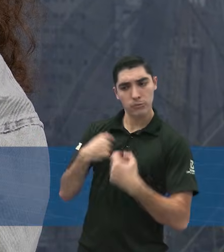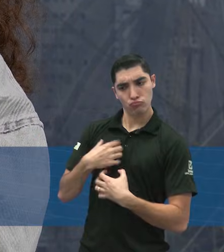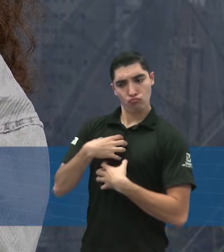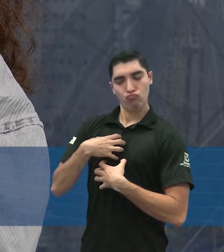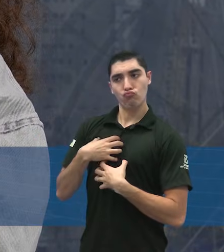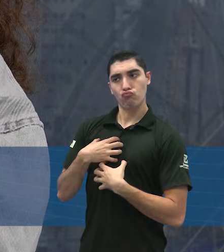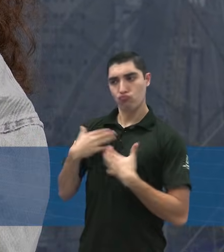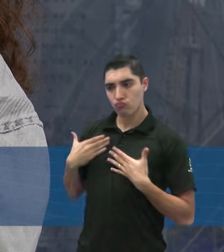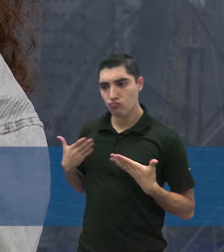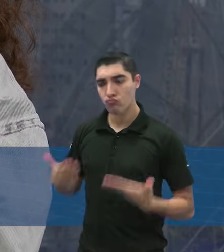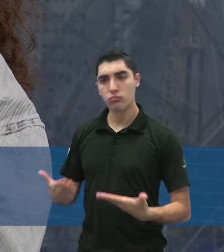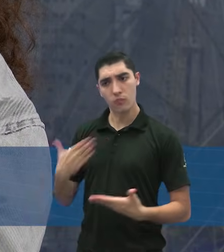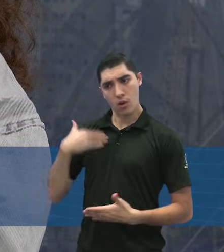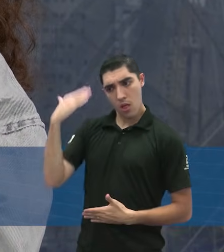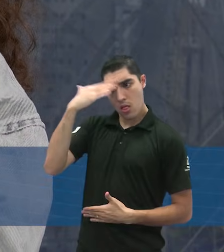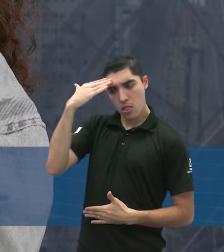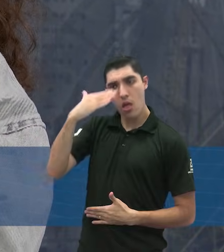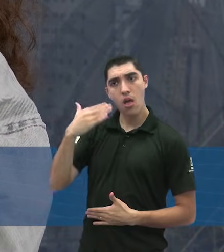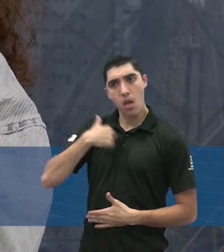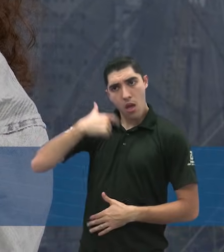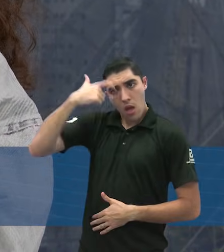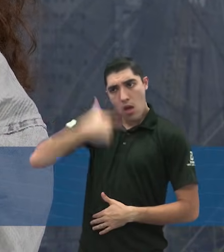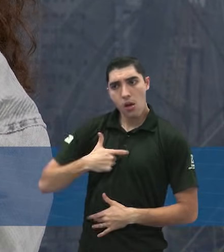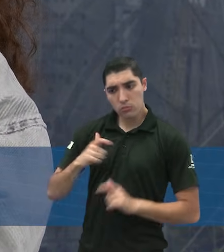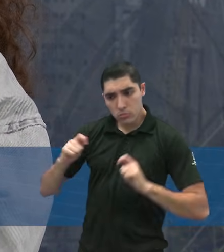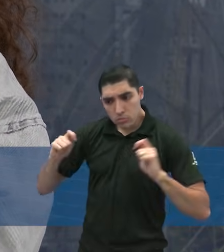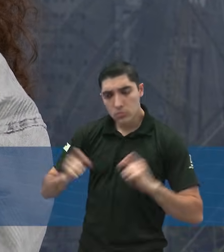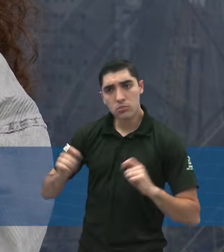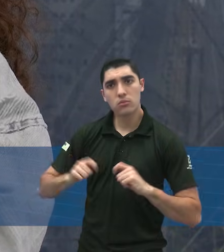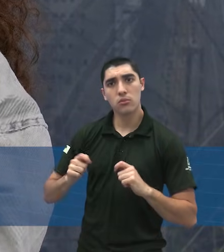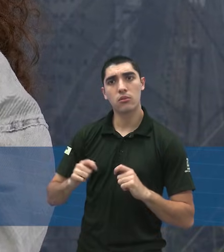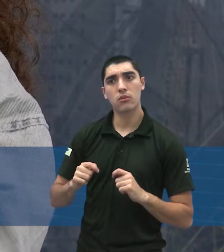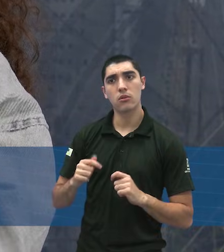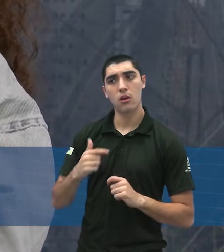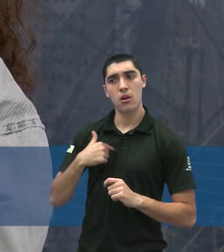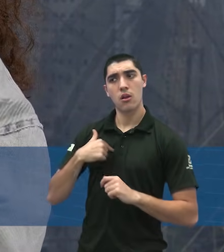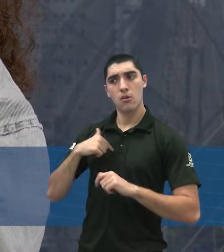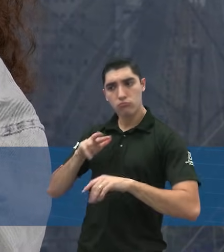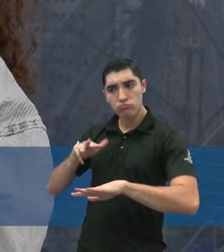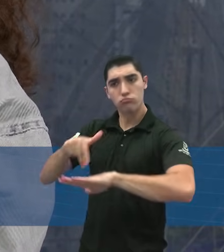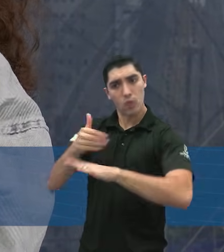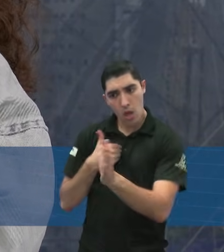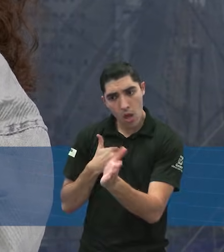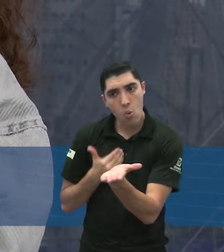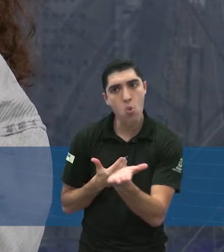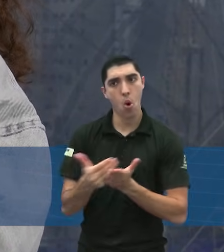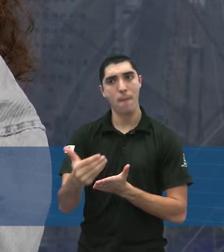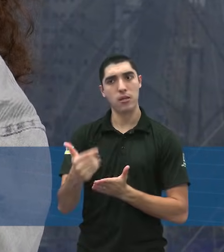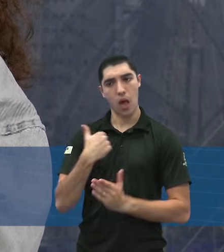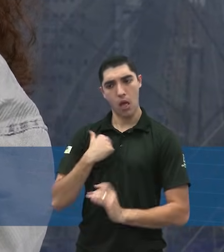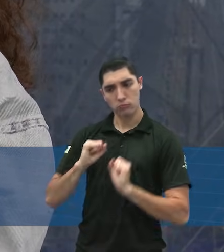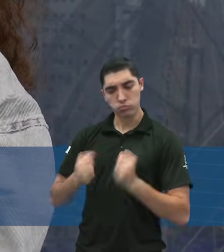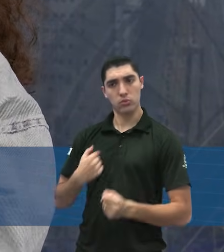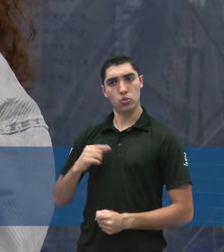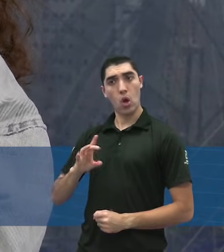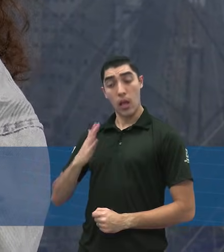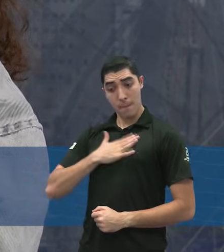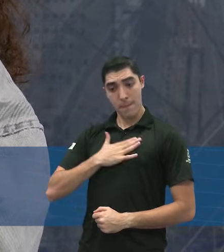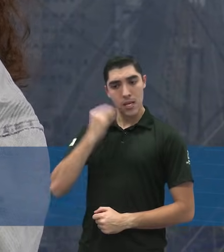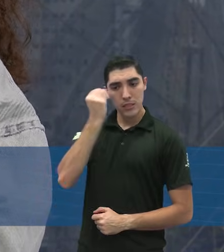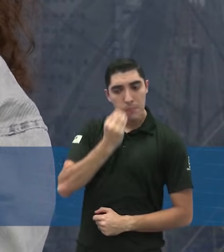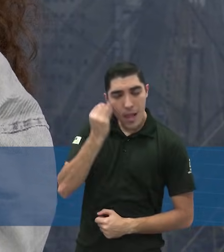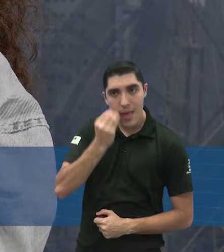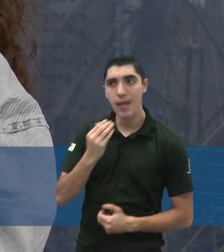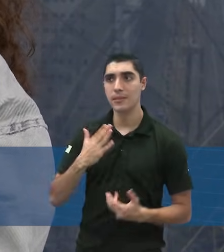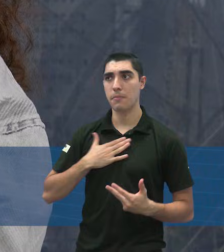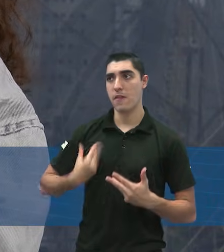disso, entender que ela tem um repertório que pode ser descrito. As pessoas têm que entender que as vivências